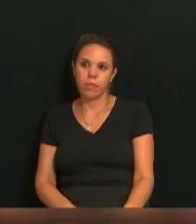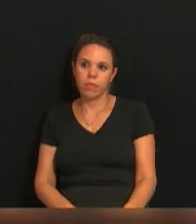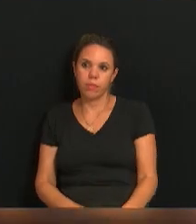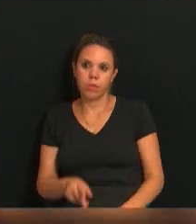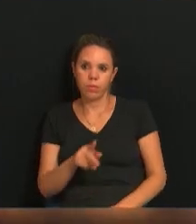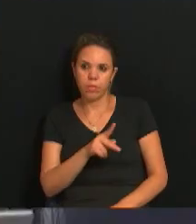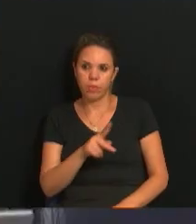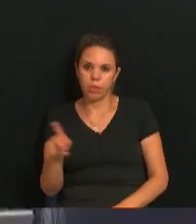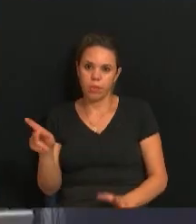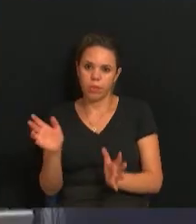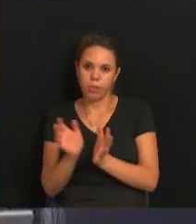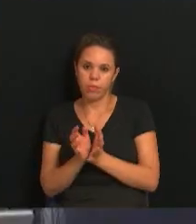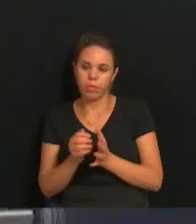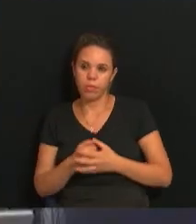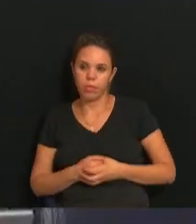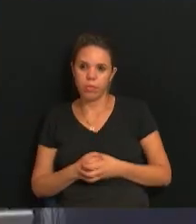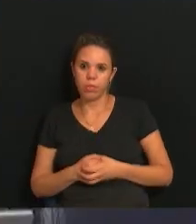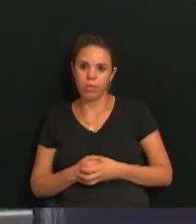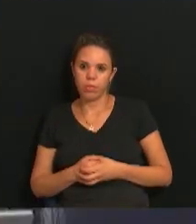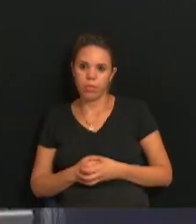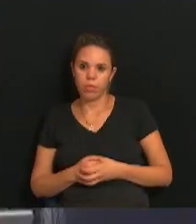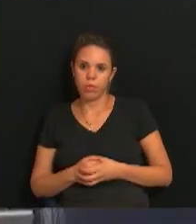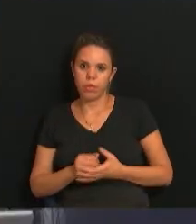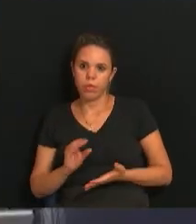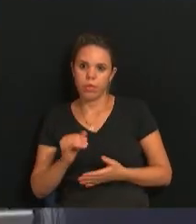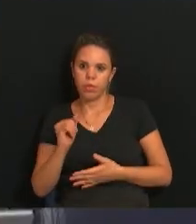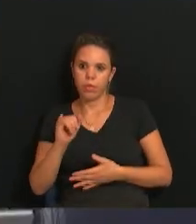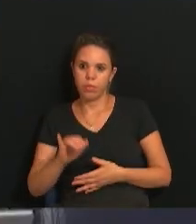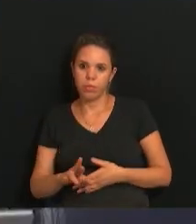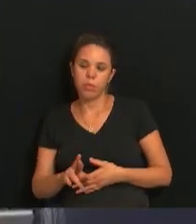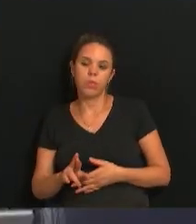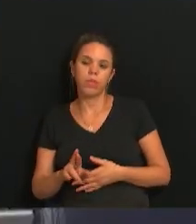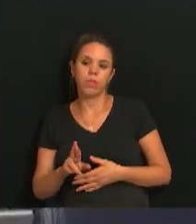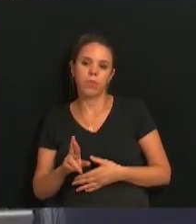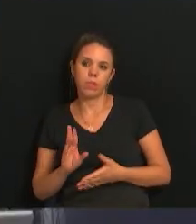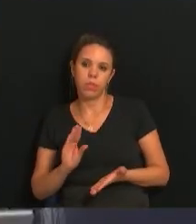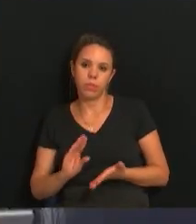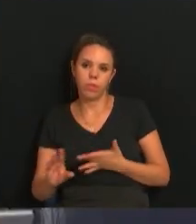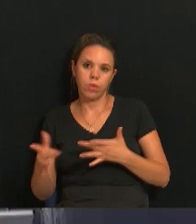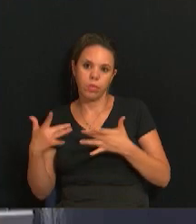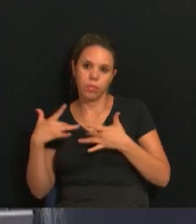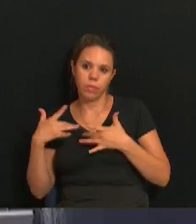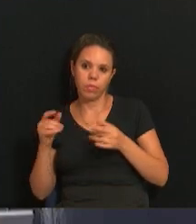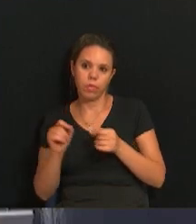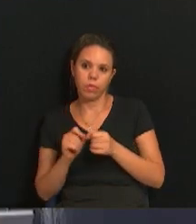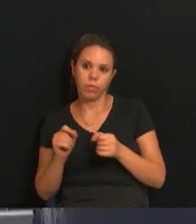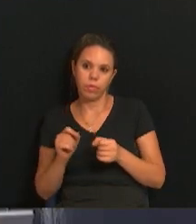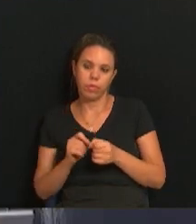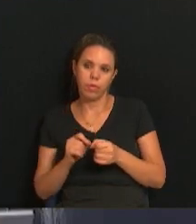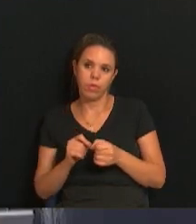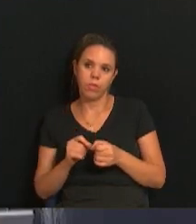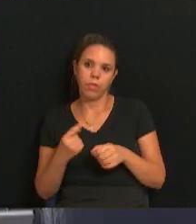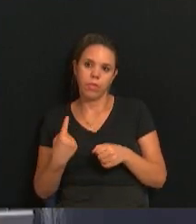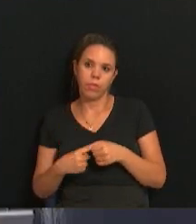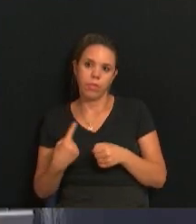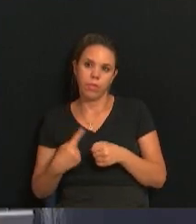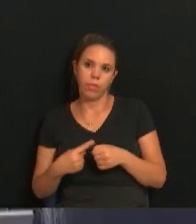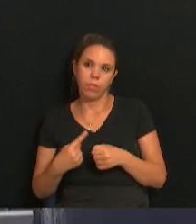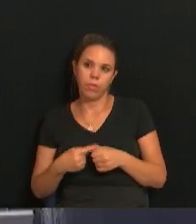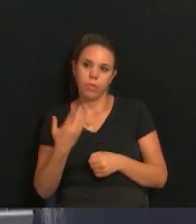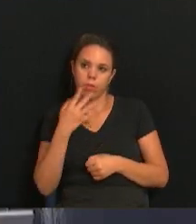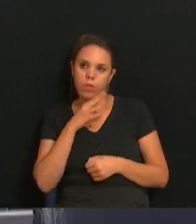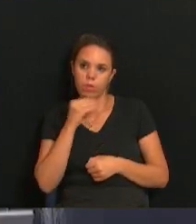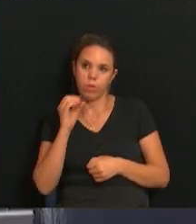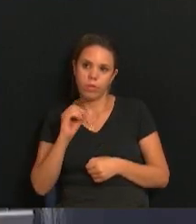presidente da comissão. A destinação do imposto de renda pode ser feita tanto para o Fundo Municipal da Criança e do